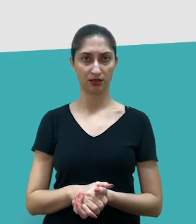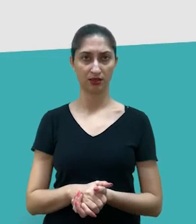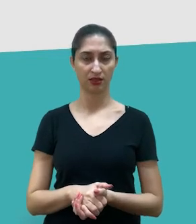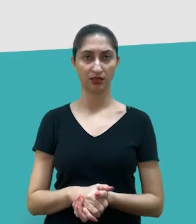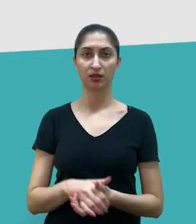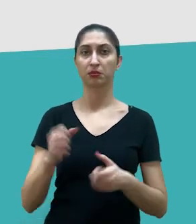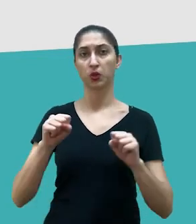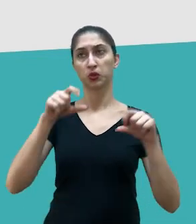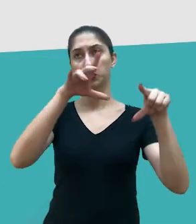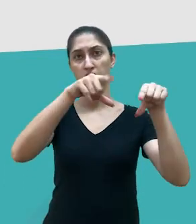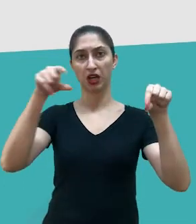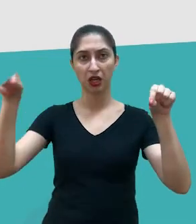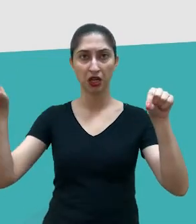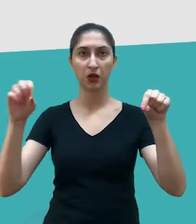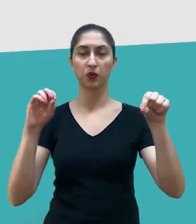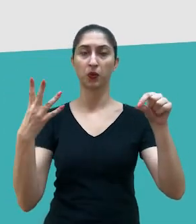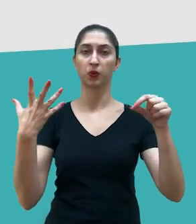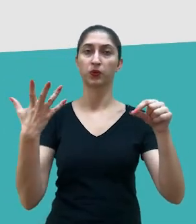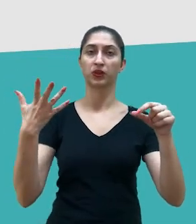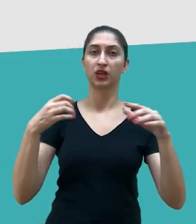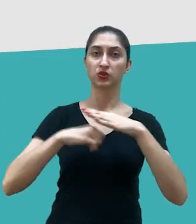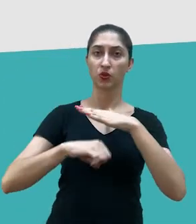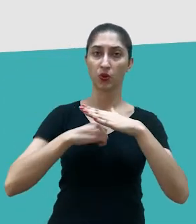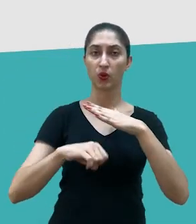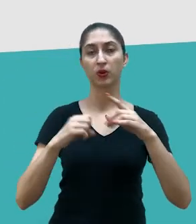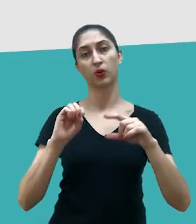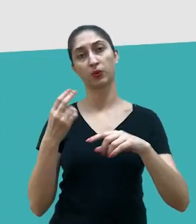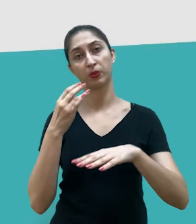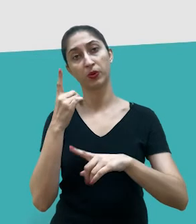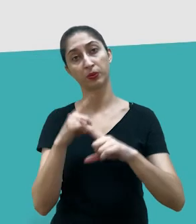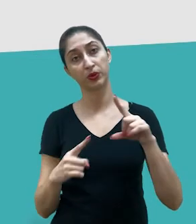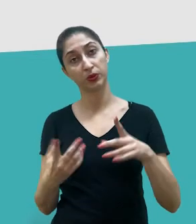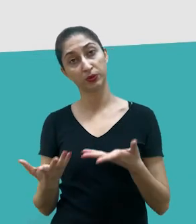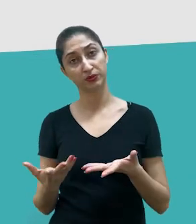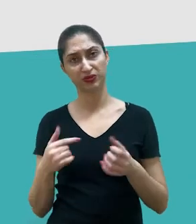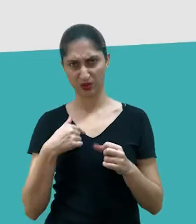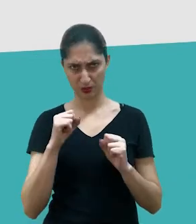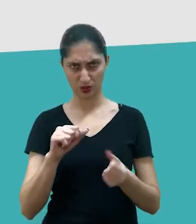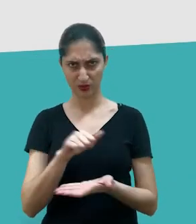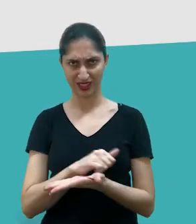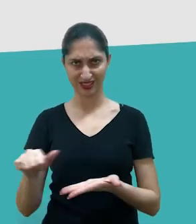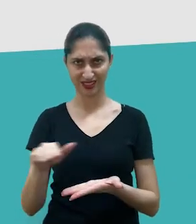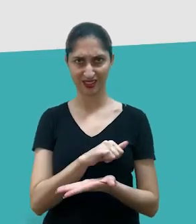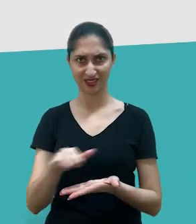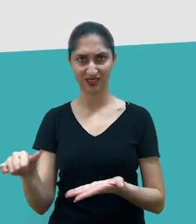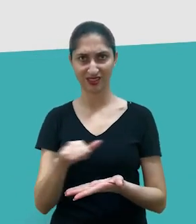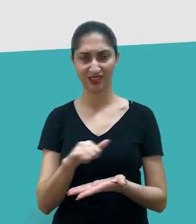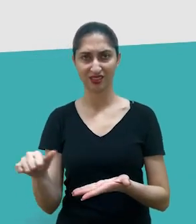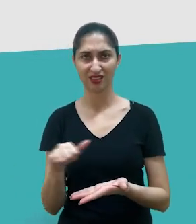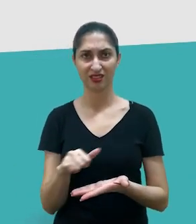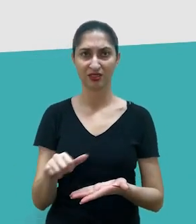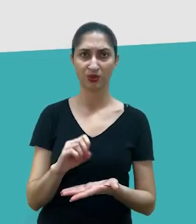no varal, se é à sombra, se é proibido secar. Eu posso passar a minha roupa, ela só pode